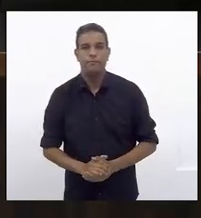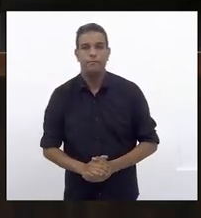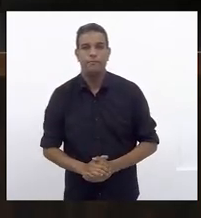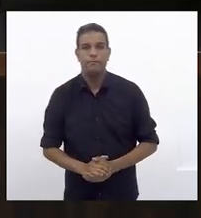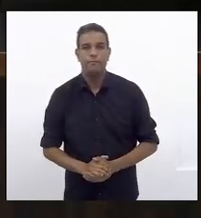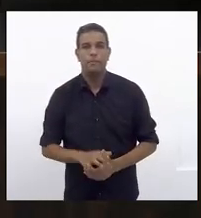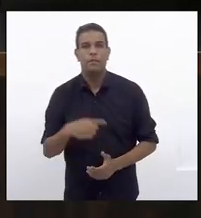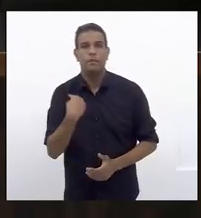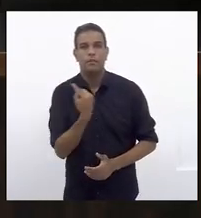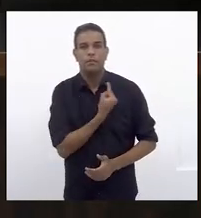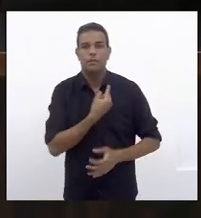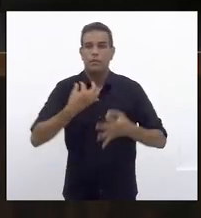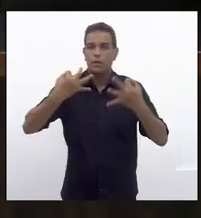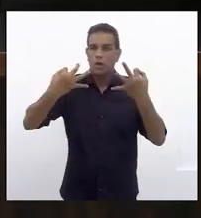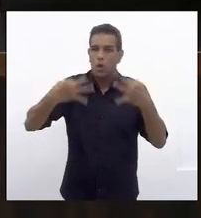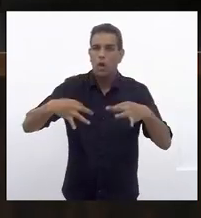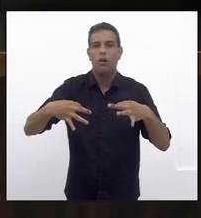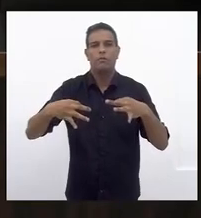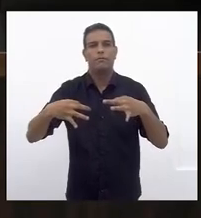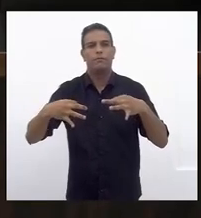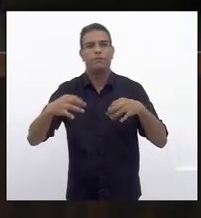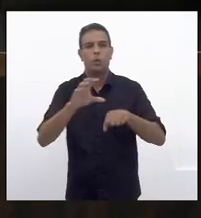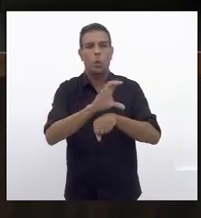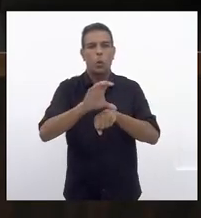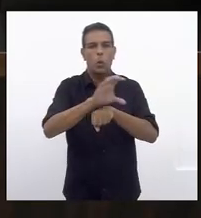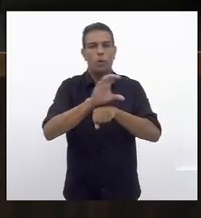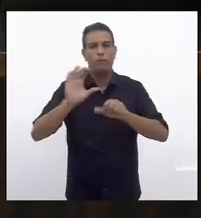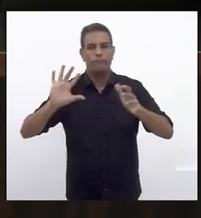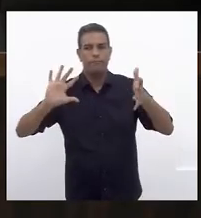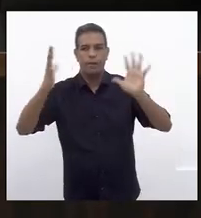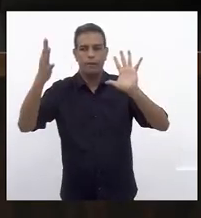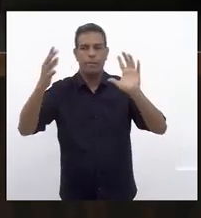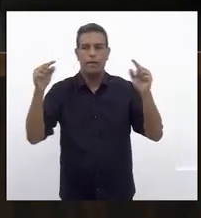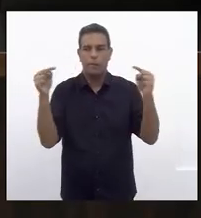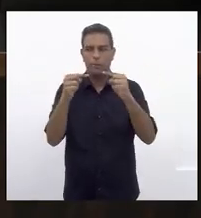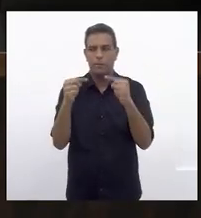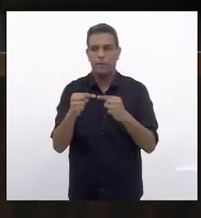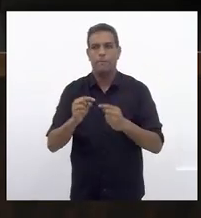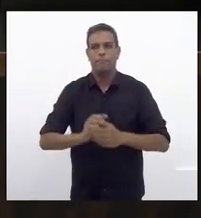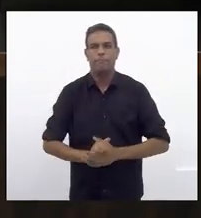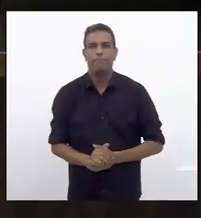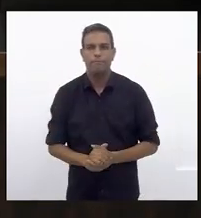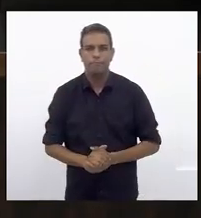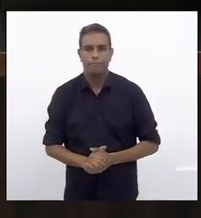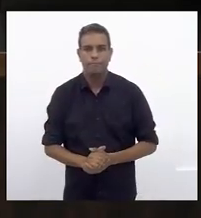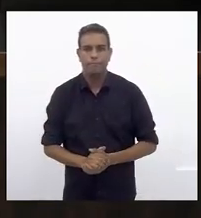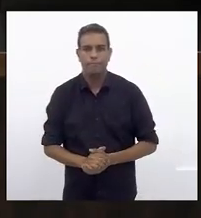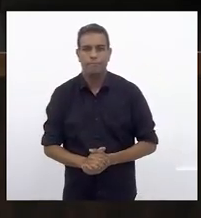Parecer pela juridicidade. Pela Comissão de Meio Ambiente, deputado Gustavo Schmidt.